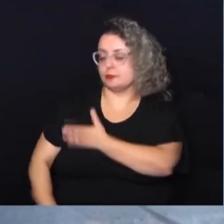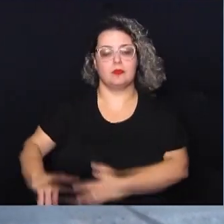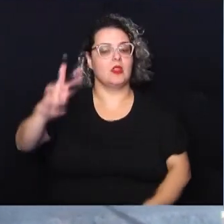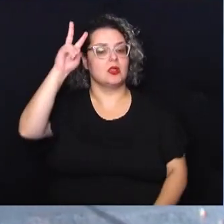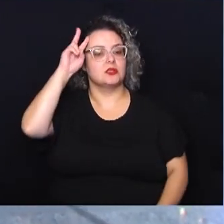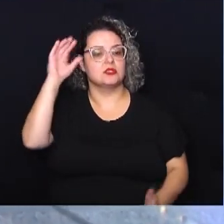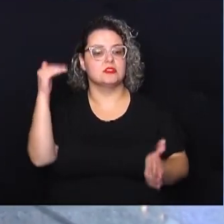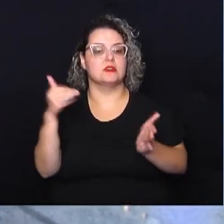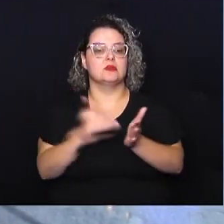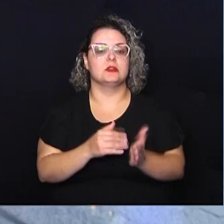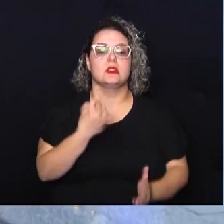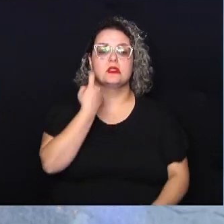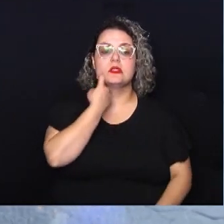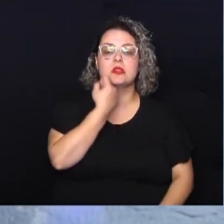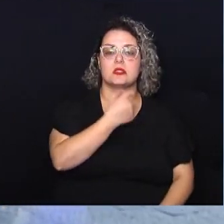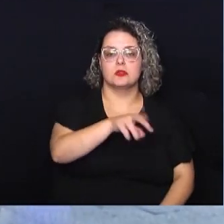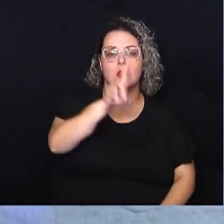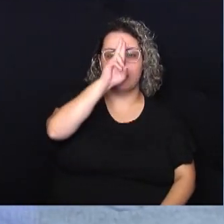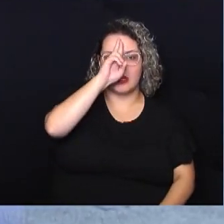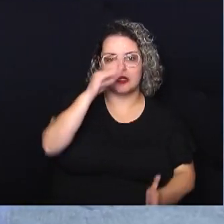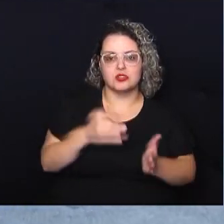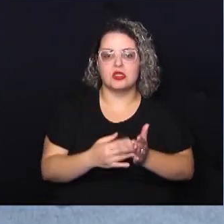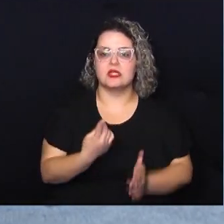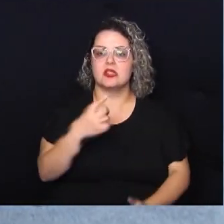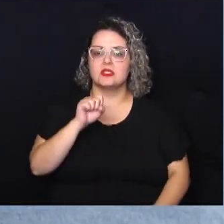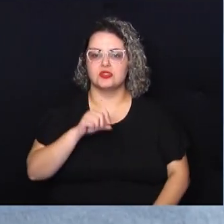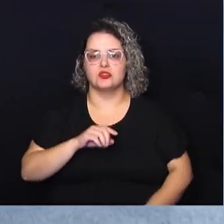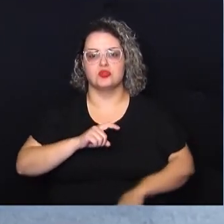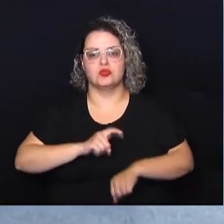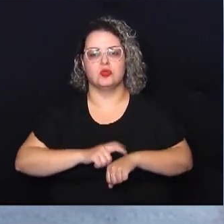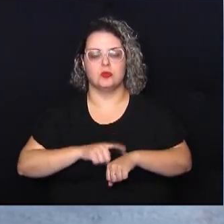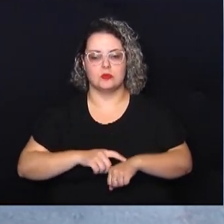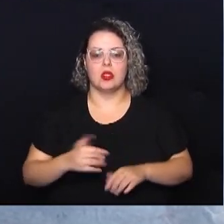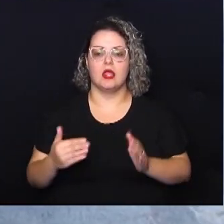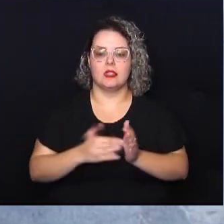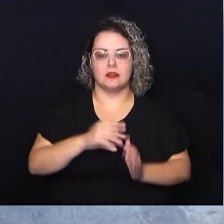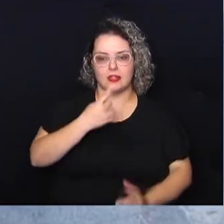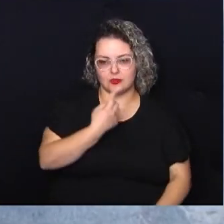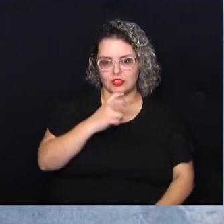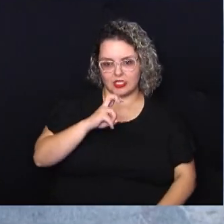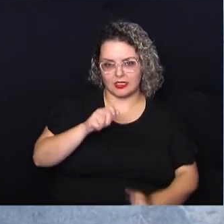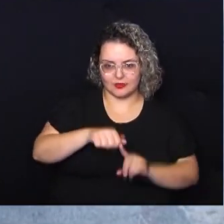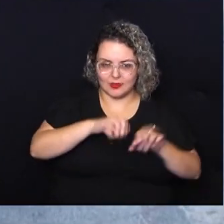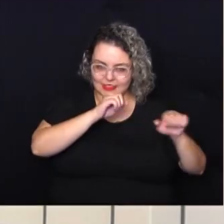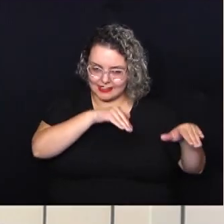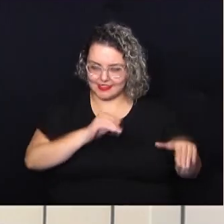do meio-dia às 6 horas da tarde, até o dia 15 de setembro.